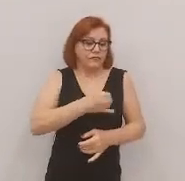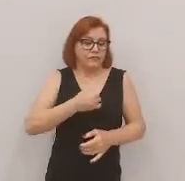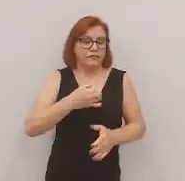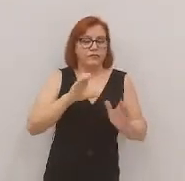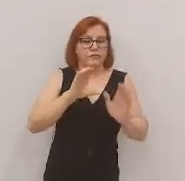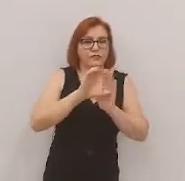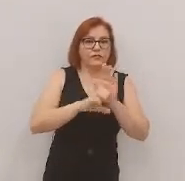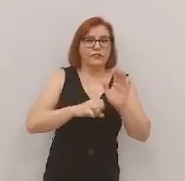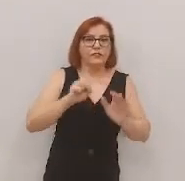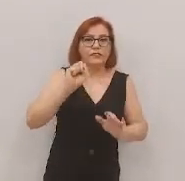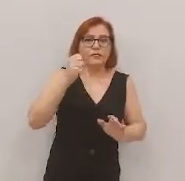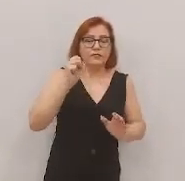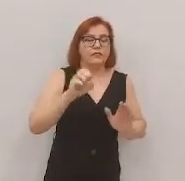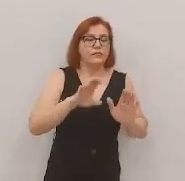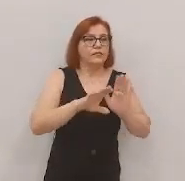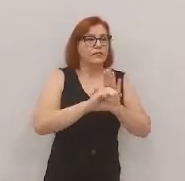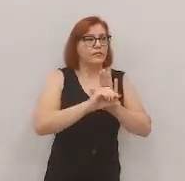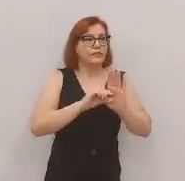8:44?